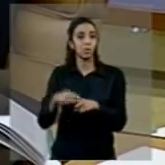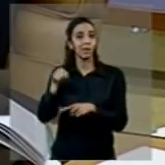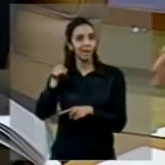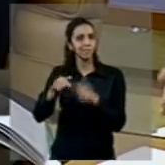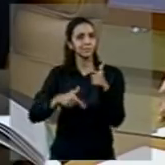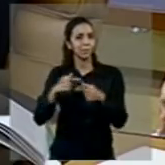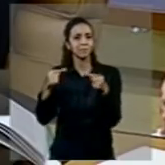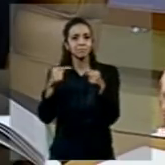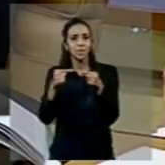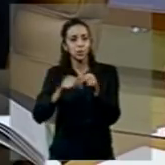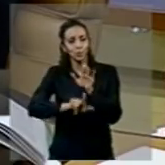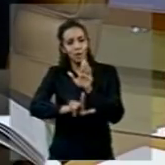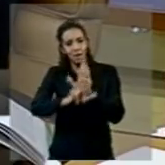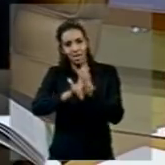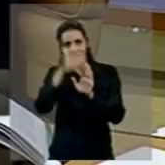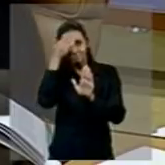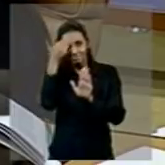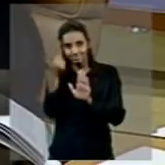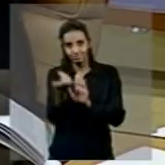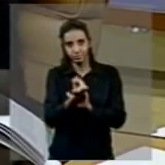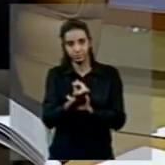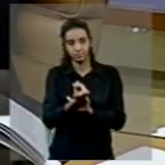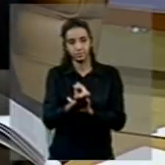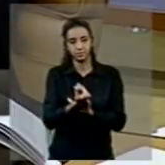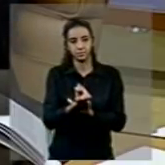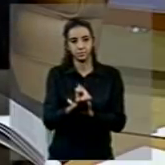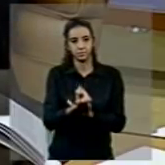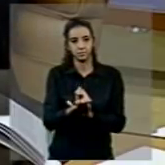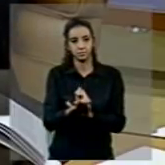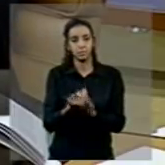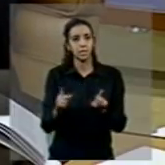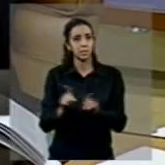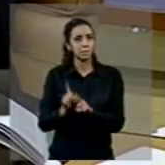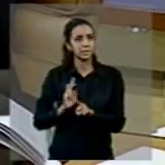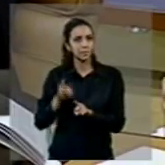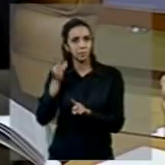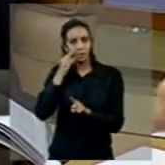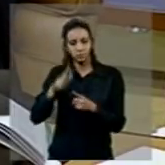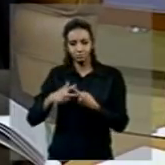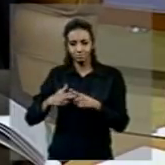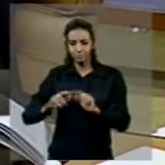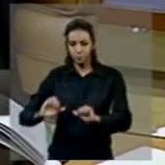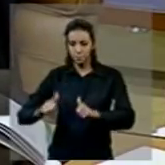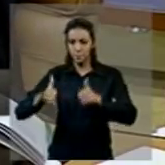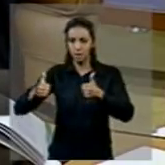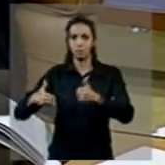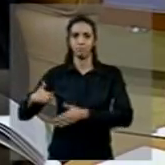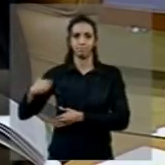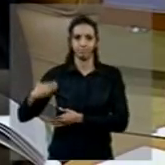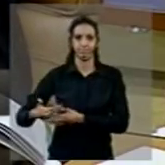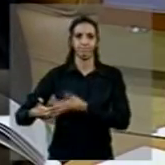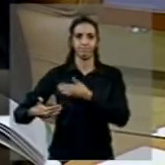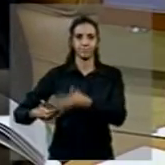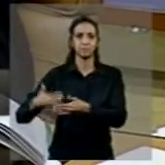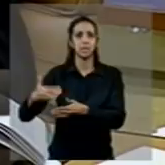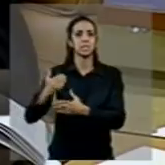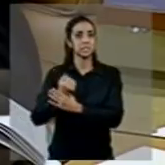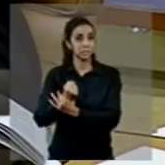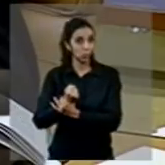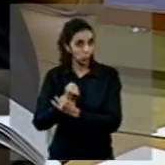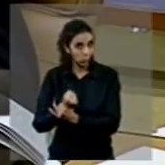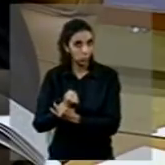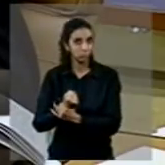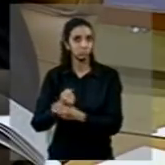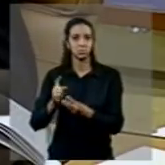lei, nos limites da lei e num processo de aperfeiçoamento que é paulatino, seguro